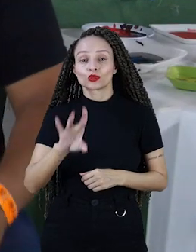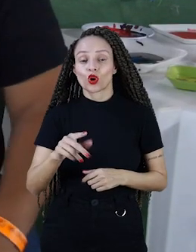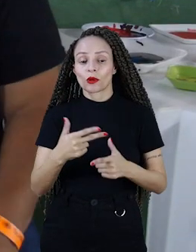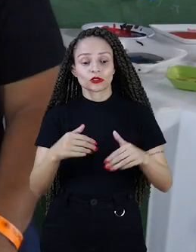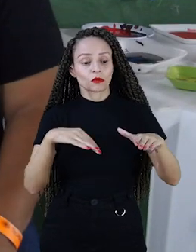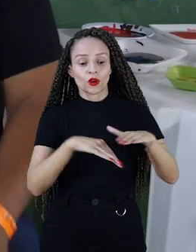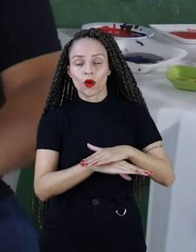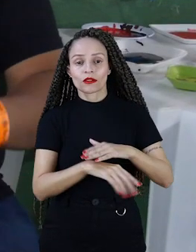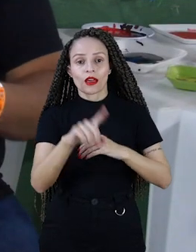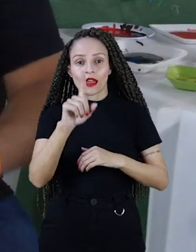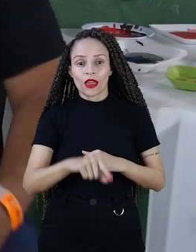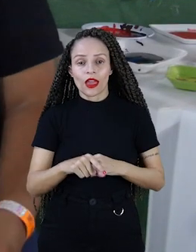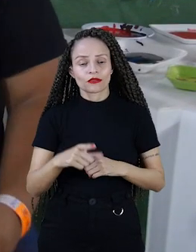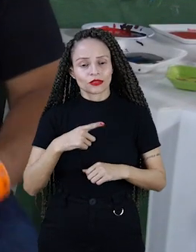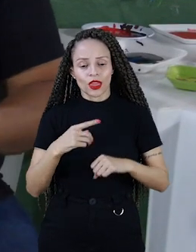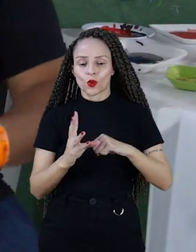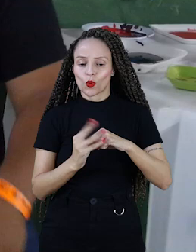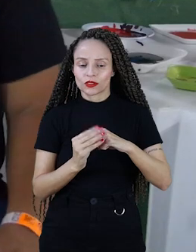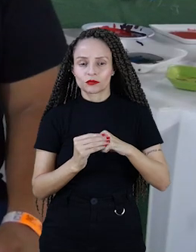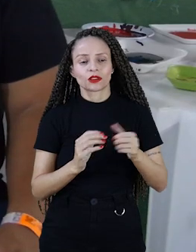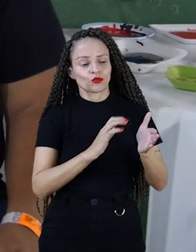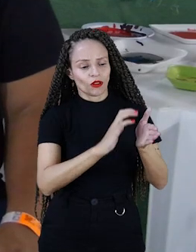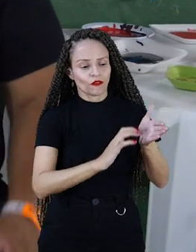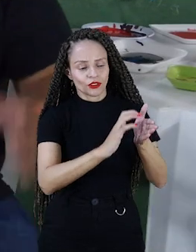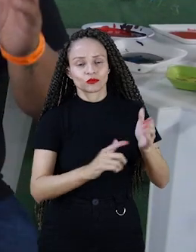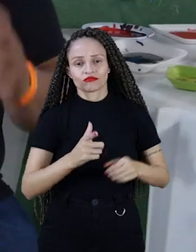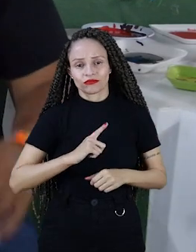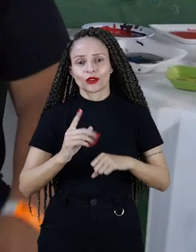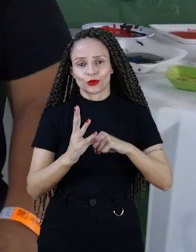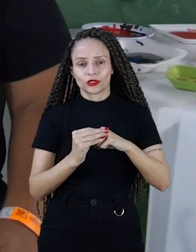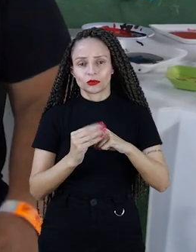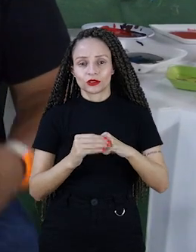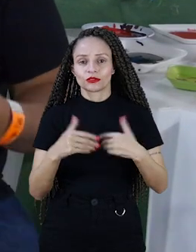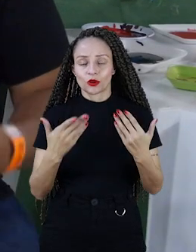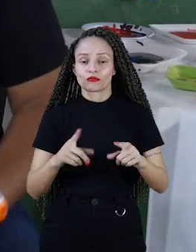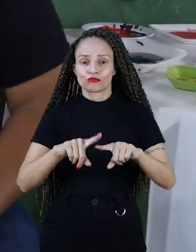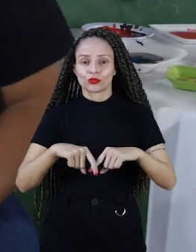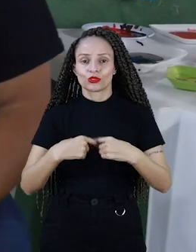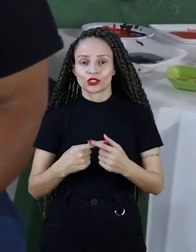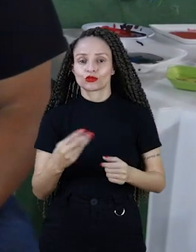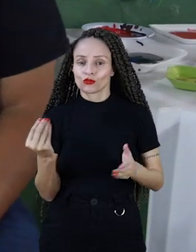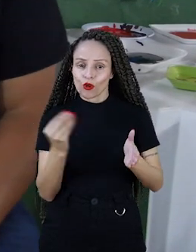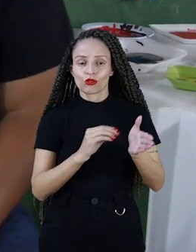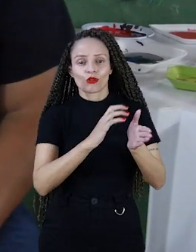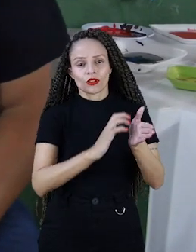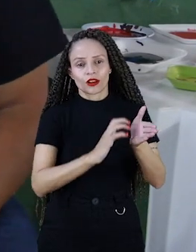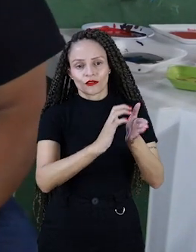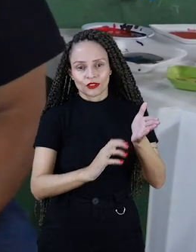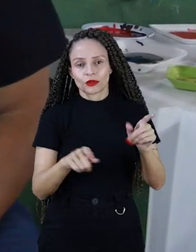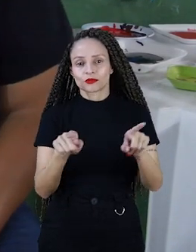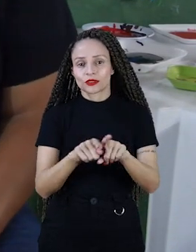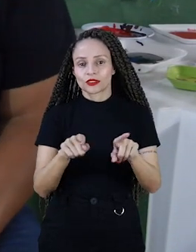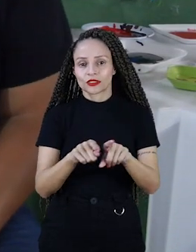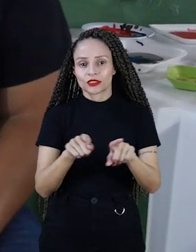para guardar, né? Ela guarda conhecimento, o grafismo guarda conhecimento. Então, nesse sentido, a gente colocou o grafismo da